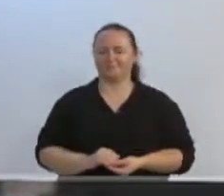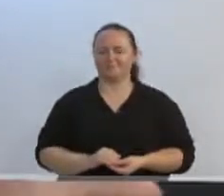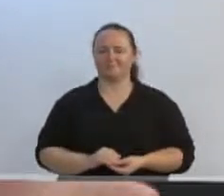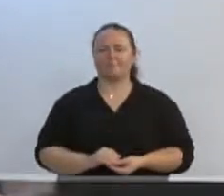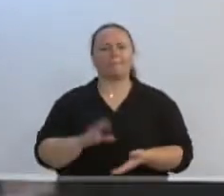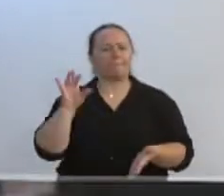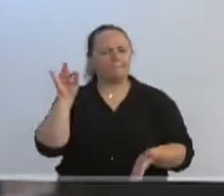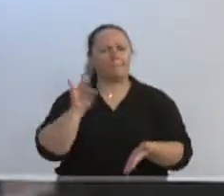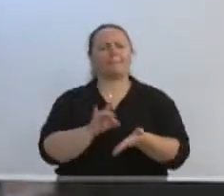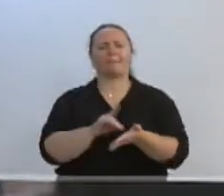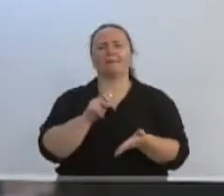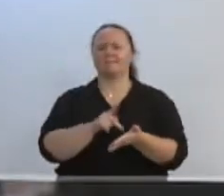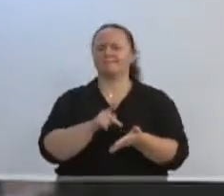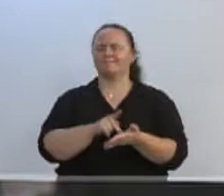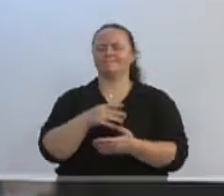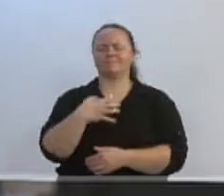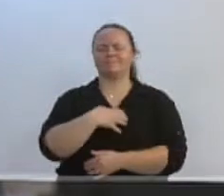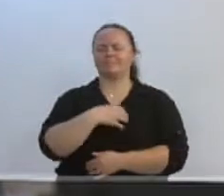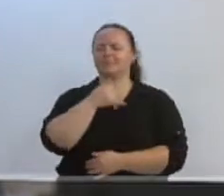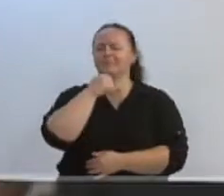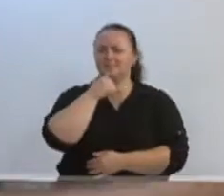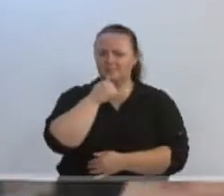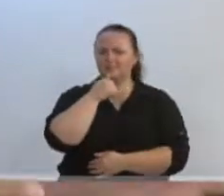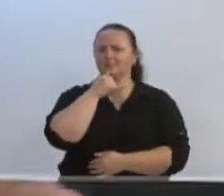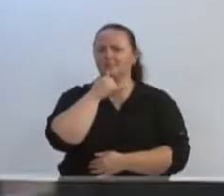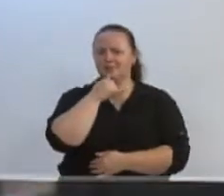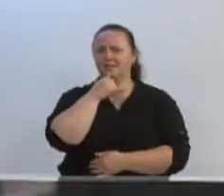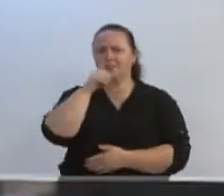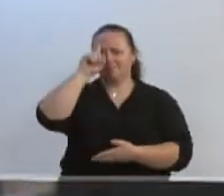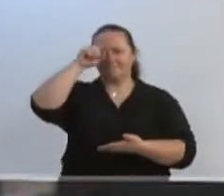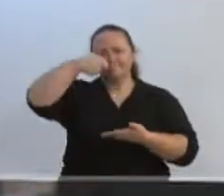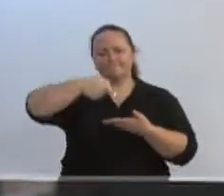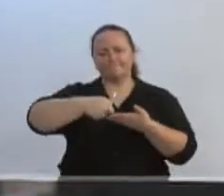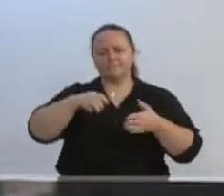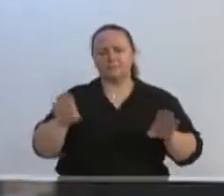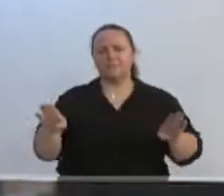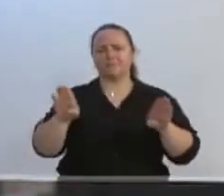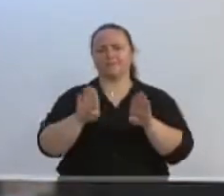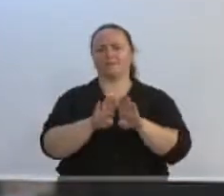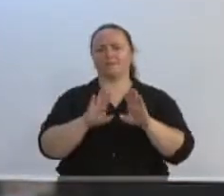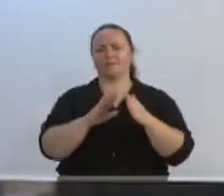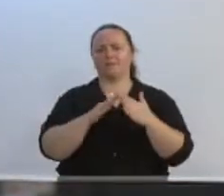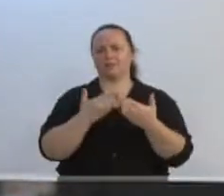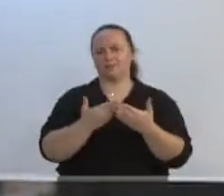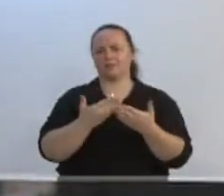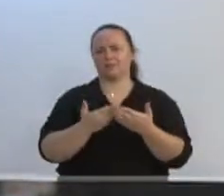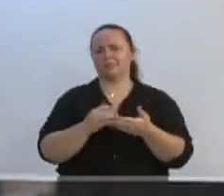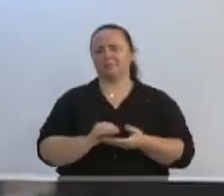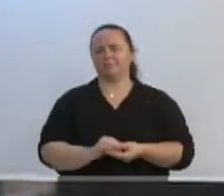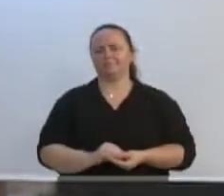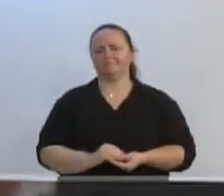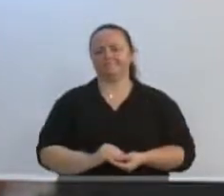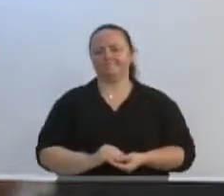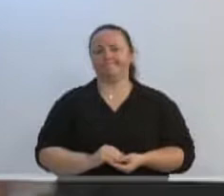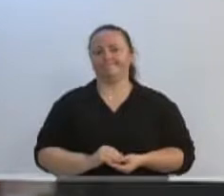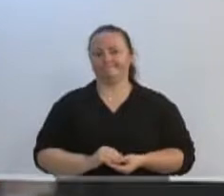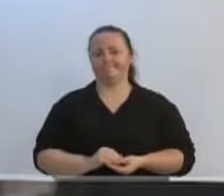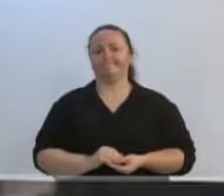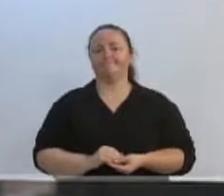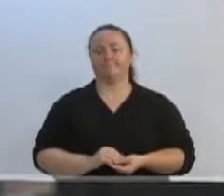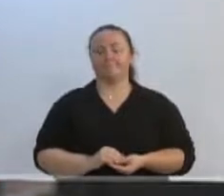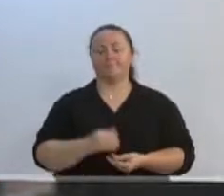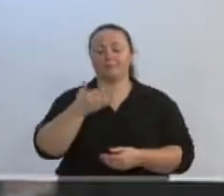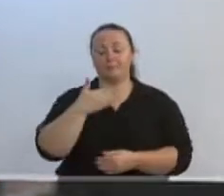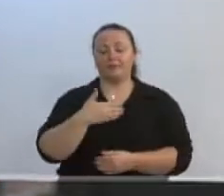é, de fato, lamentável essa questão e essa decisão do governo de querer fechar aquela escola. Então, assim, vai ter um movimento no